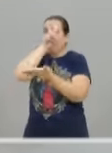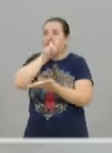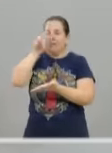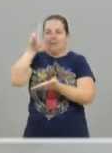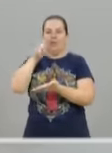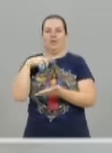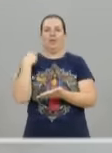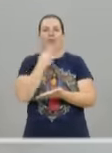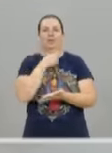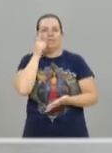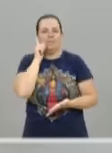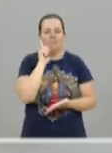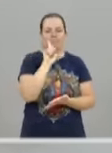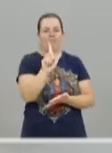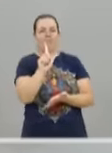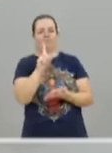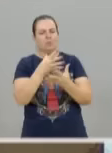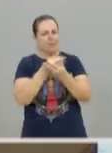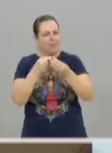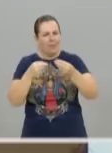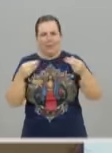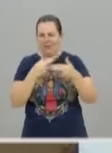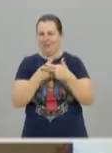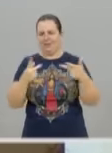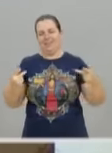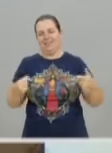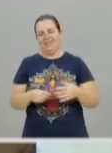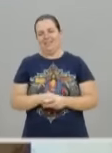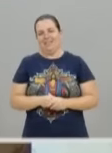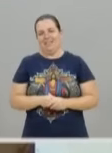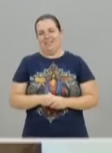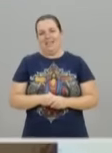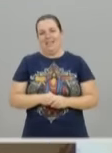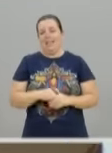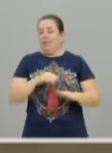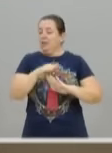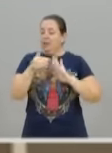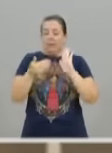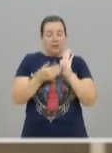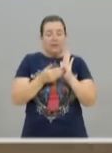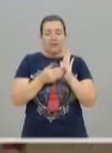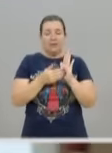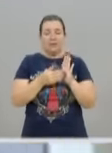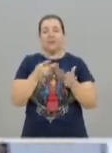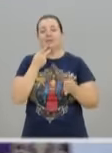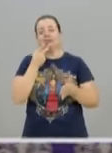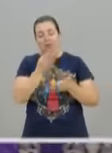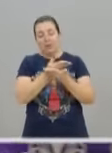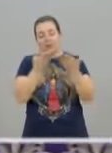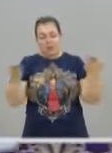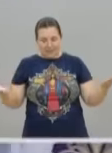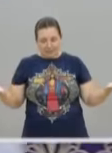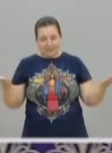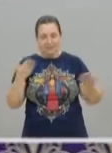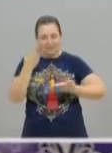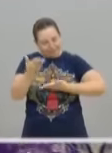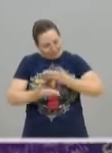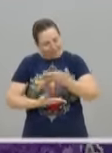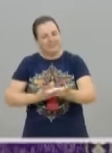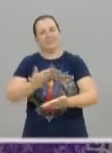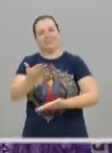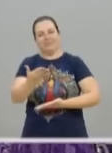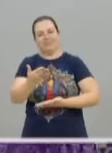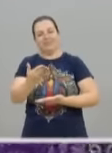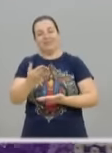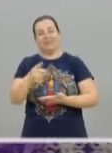muitas batalhas É isso que me passa tudo isso que eu contei mais como uma partilha